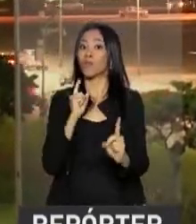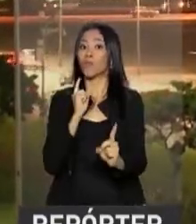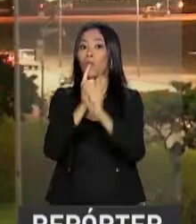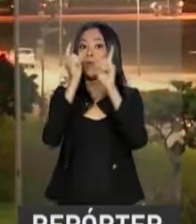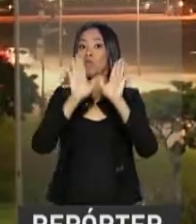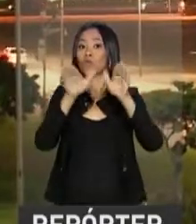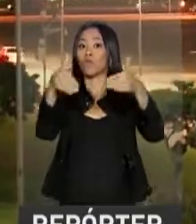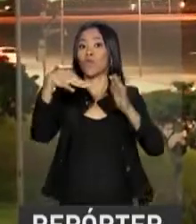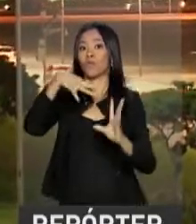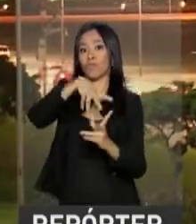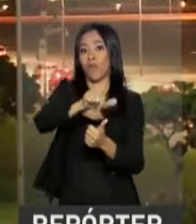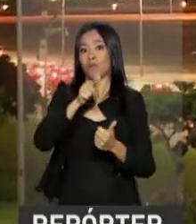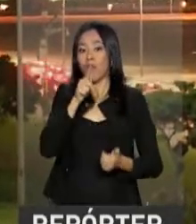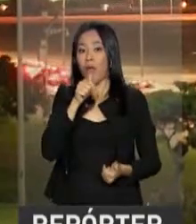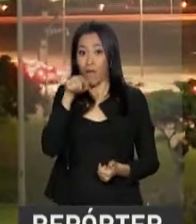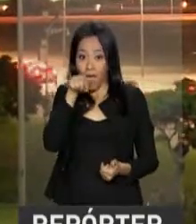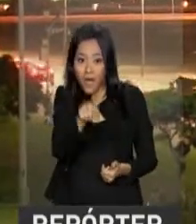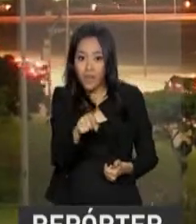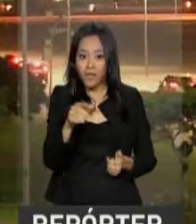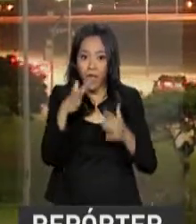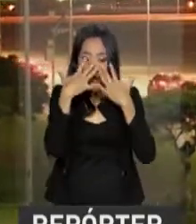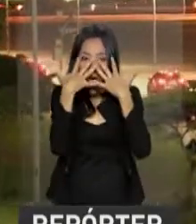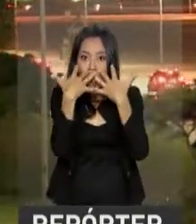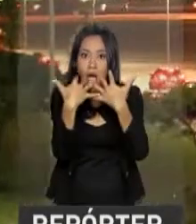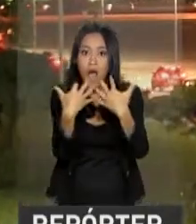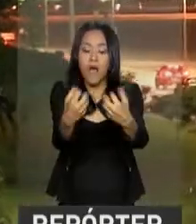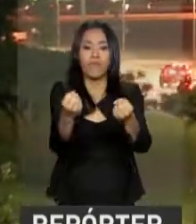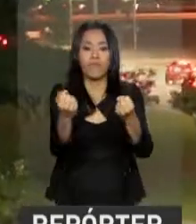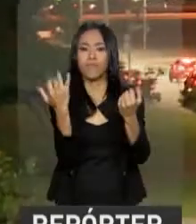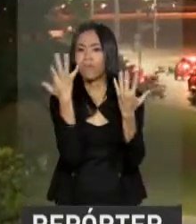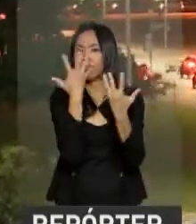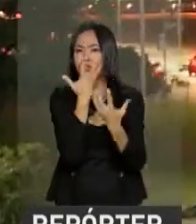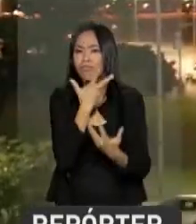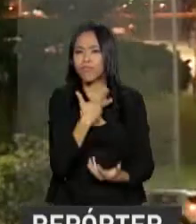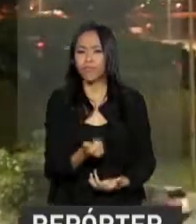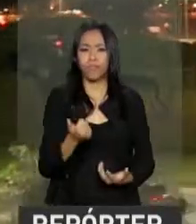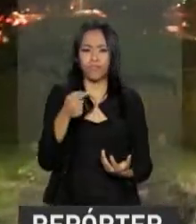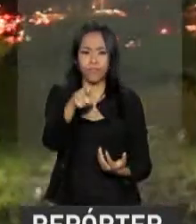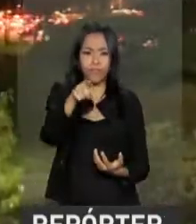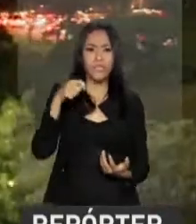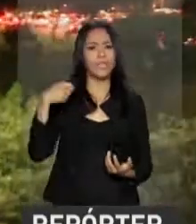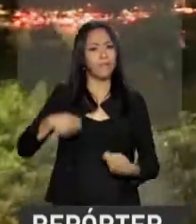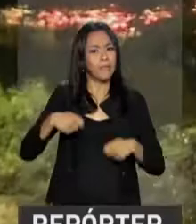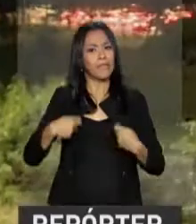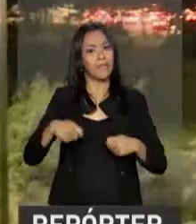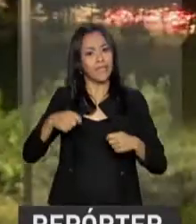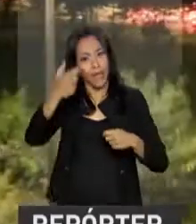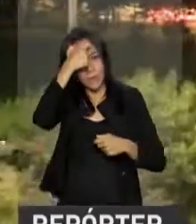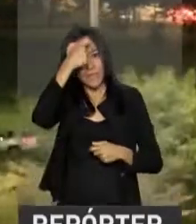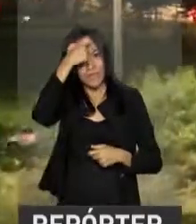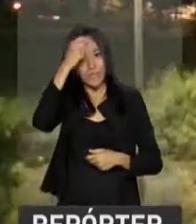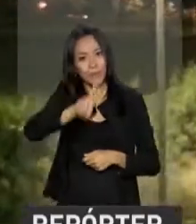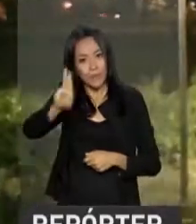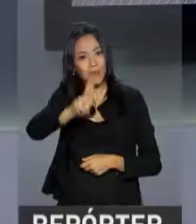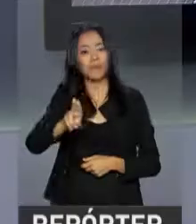A obra Santo Graal chama atenção para a beleza estética e a necessidade do uso sustentável da